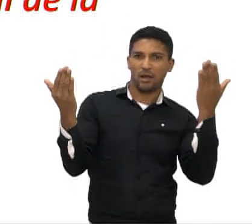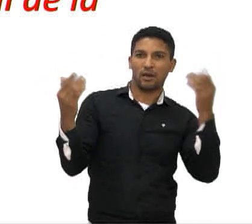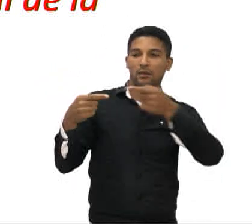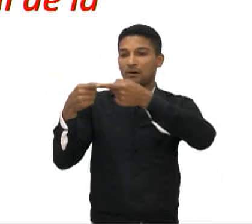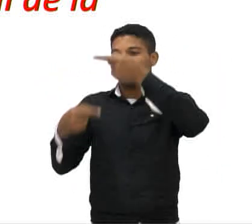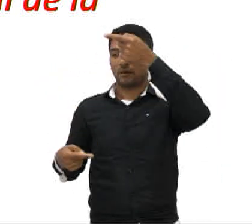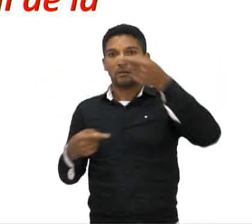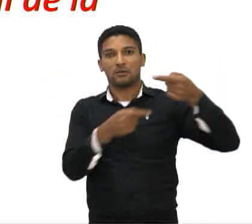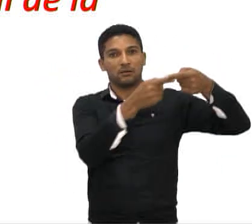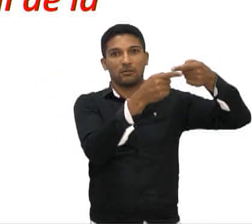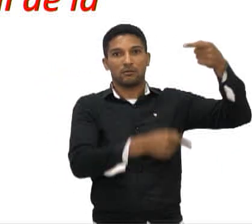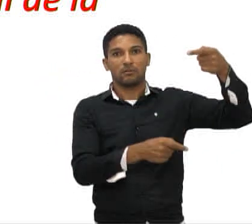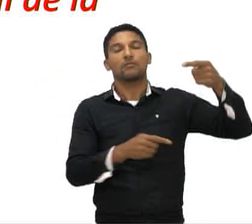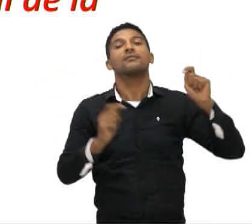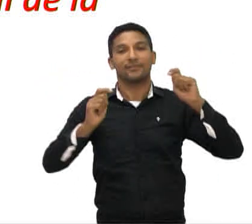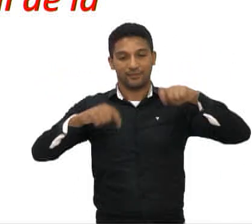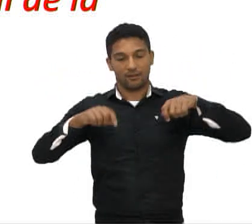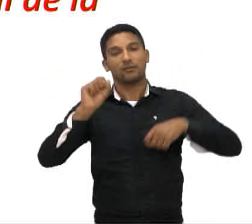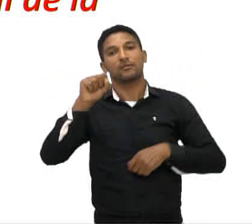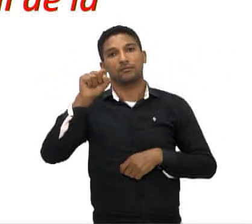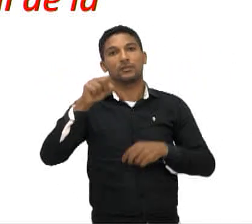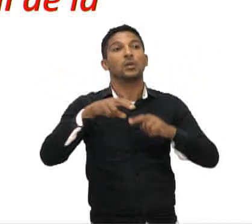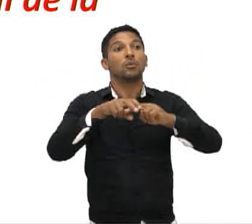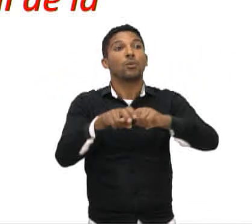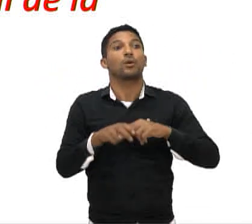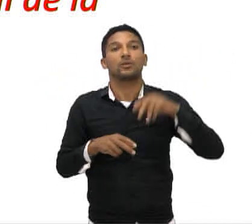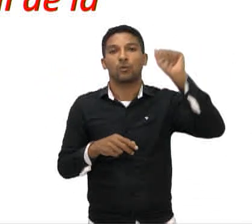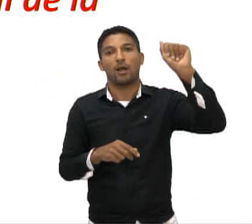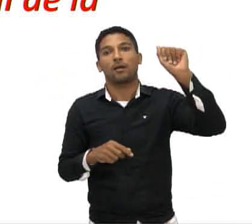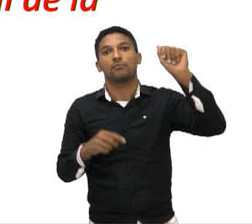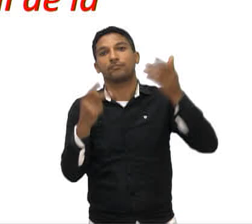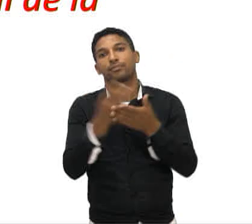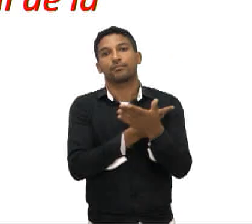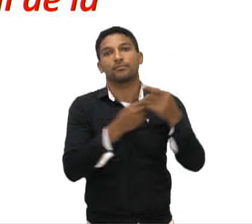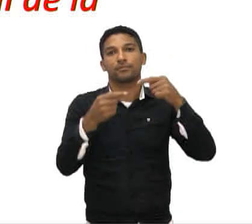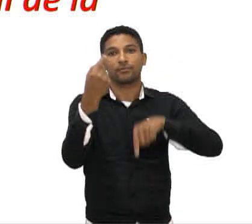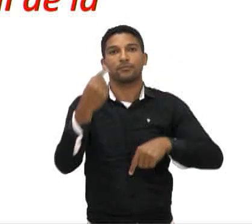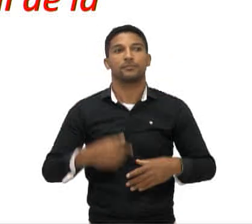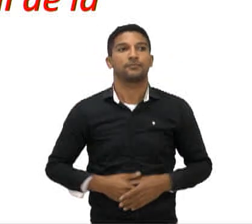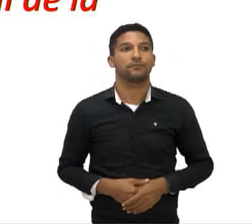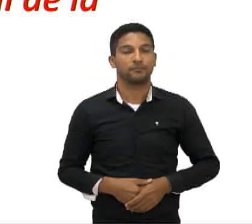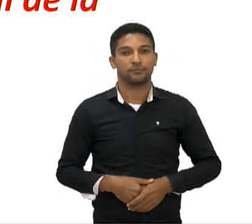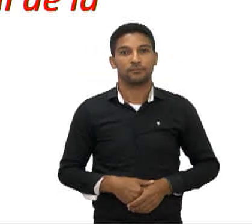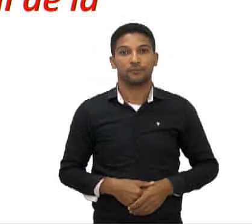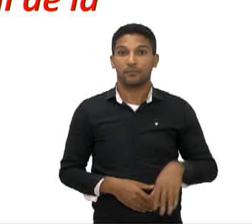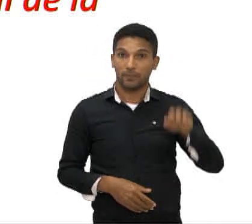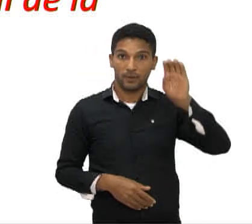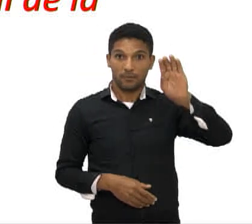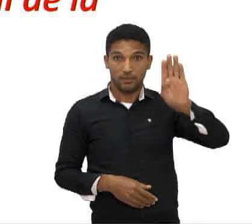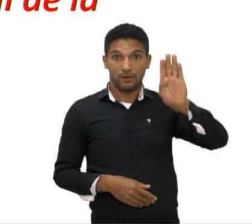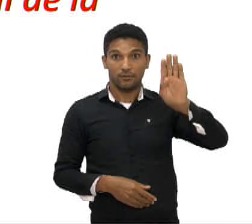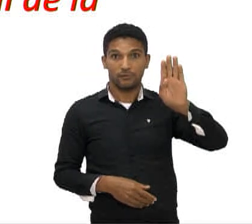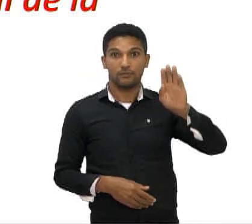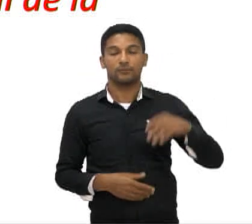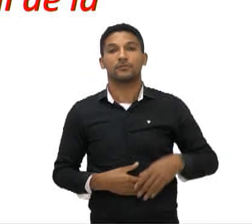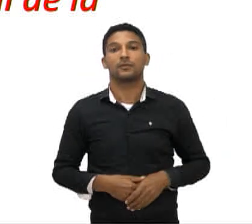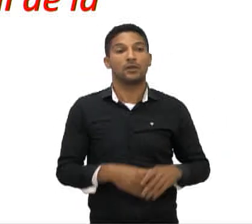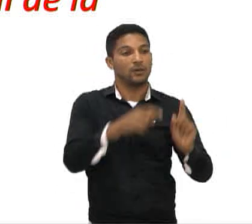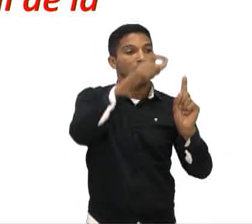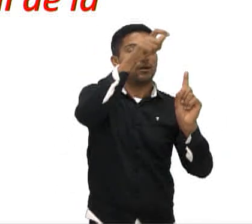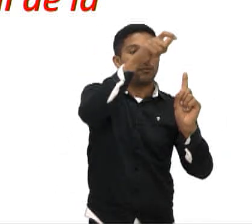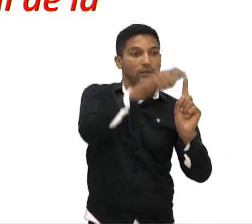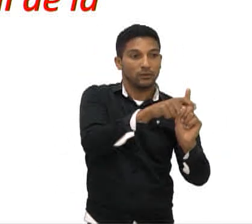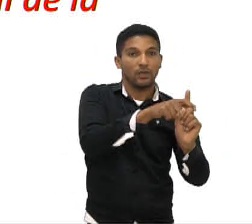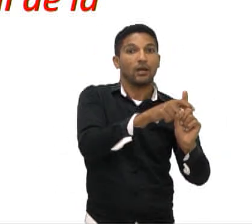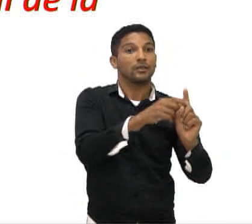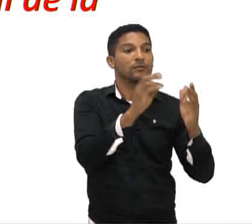Los personajes en las dos versiones, indígena y españoles, representan la narrativa histórica real